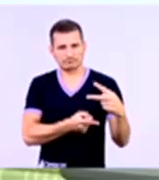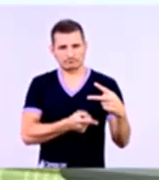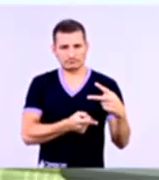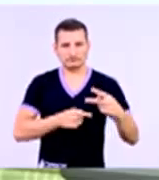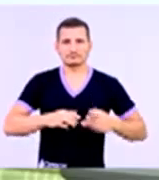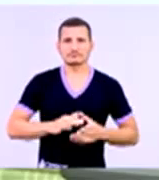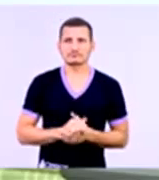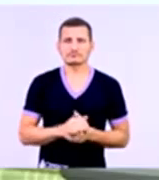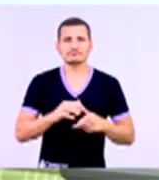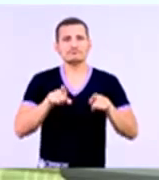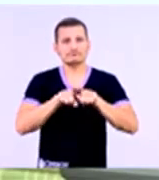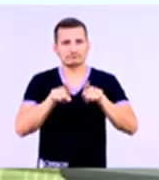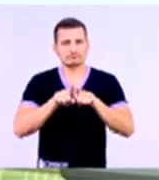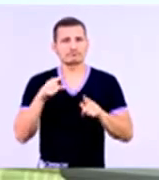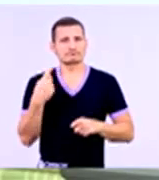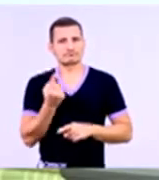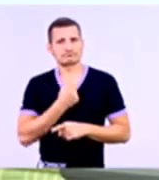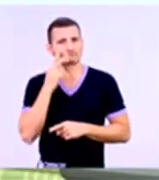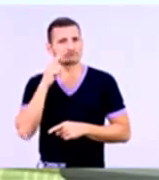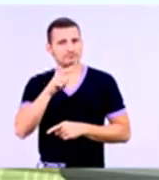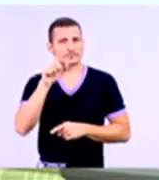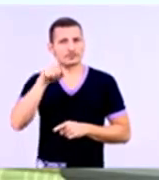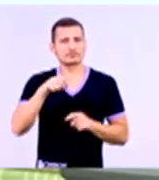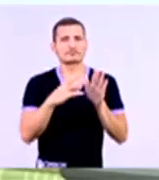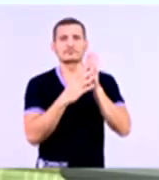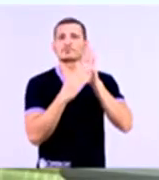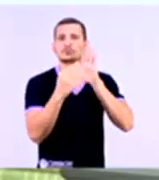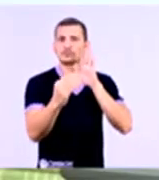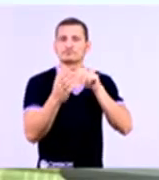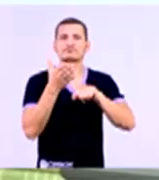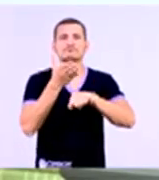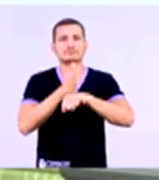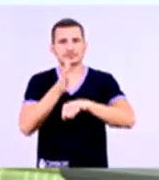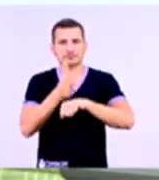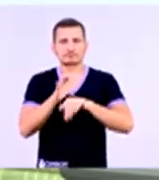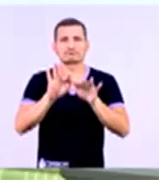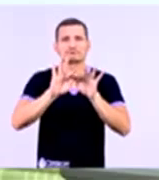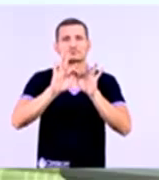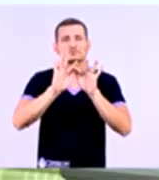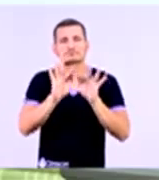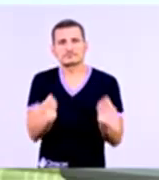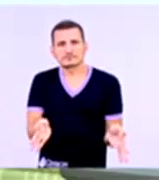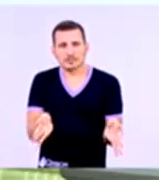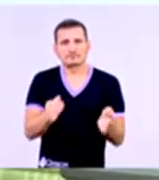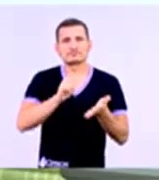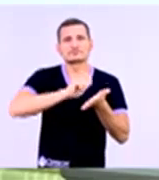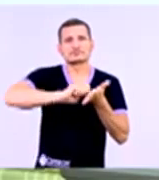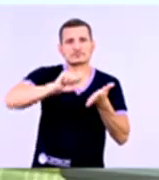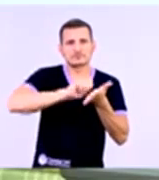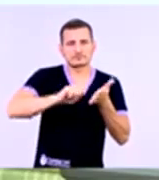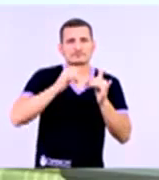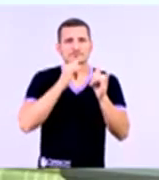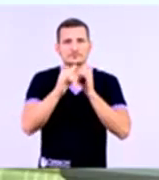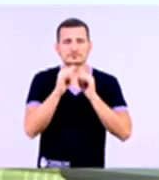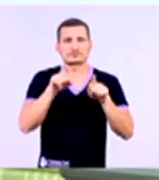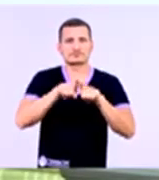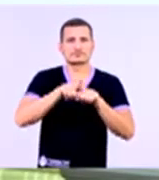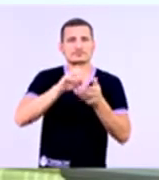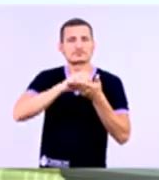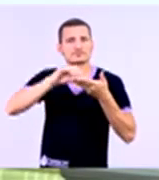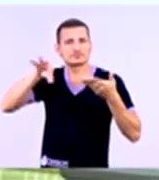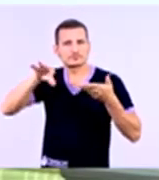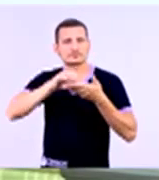também nós vimos que é um modelo muito prático, muito simplificado de escrever informações e transferi-las via